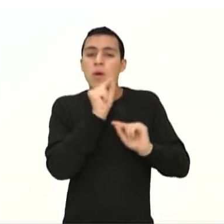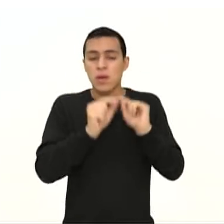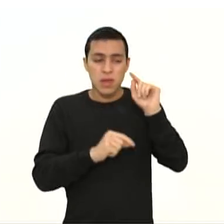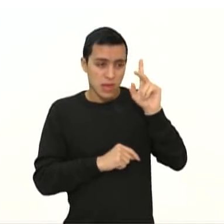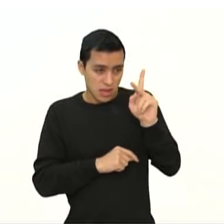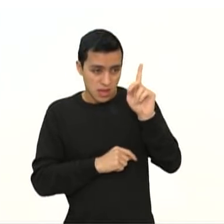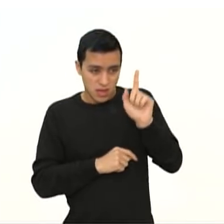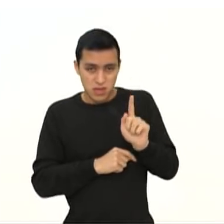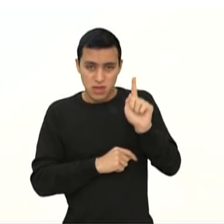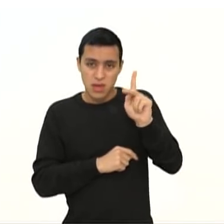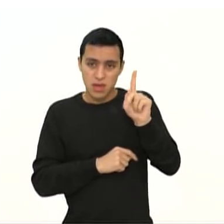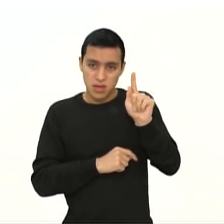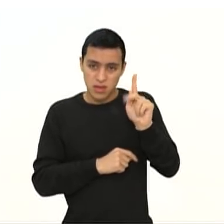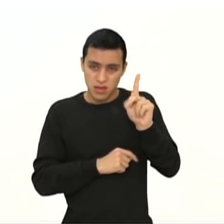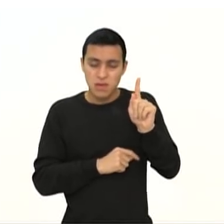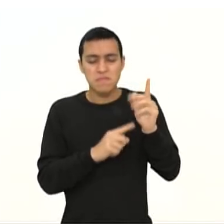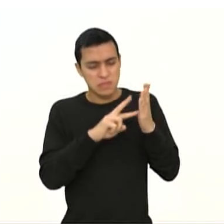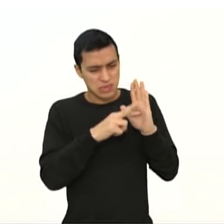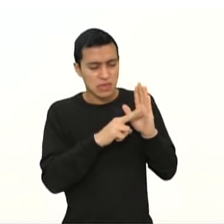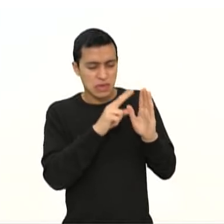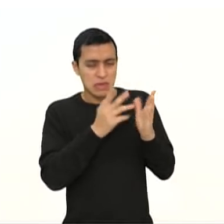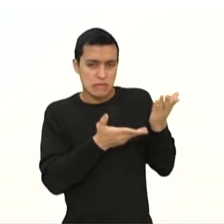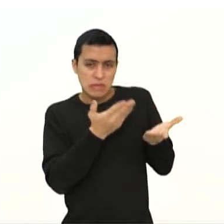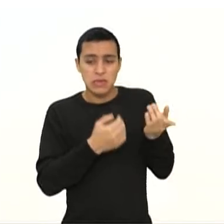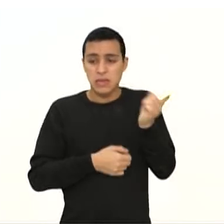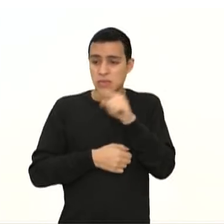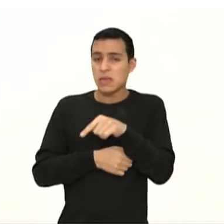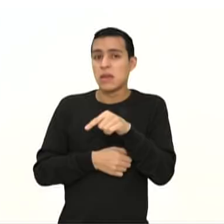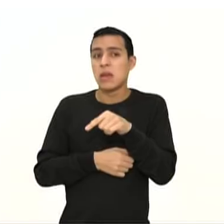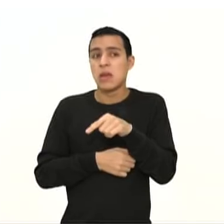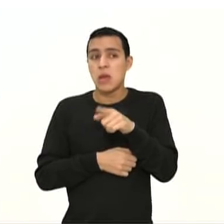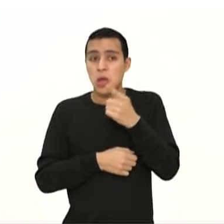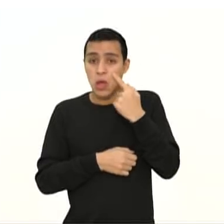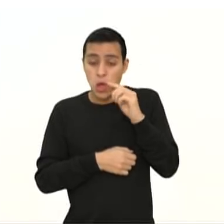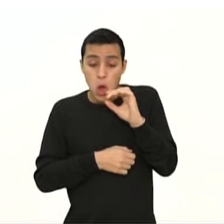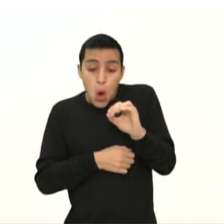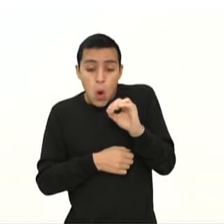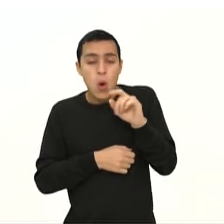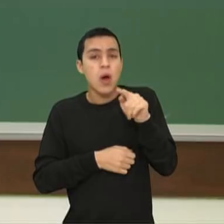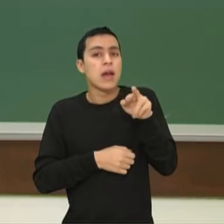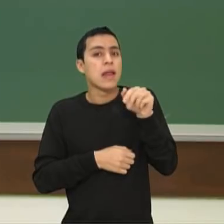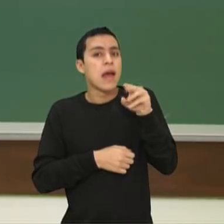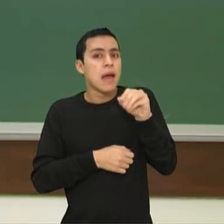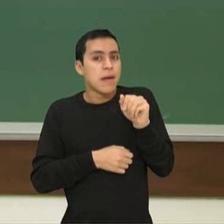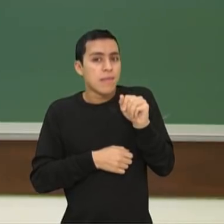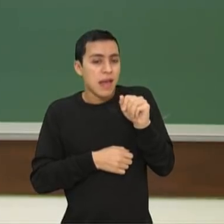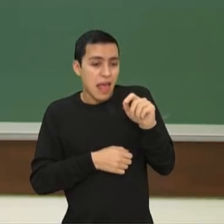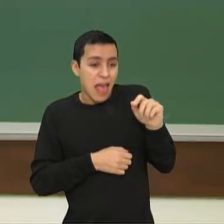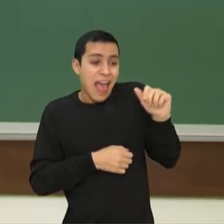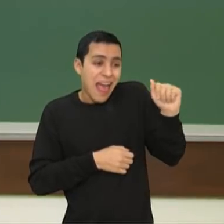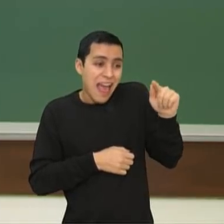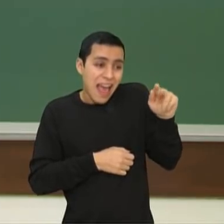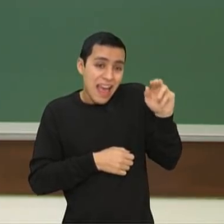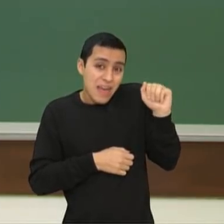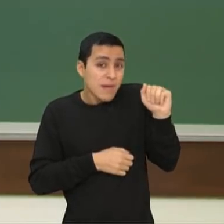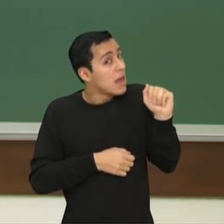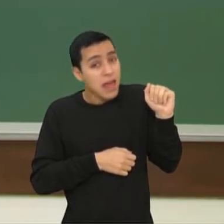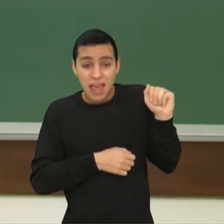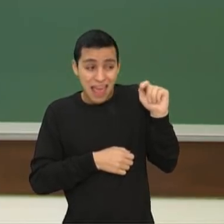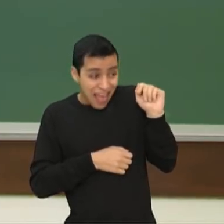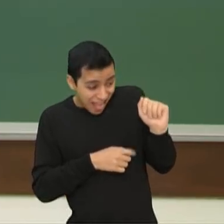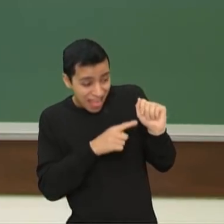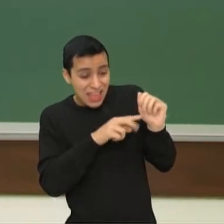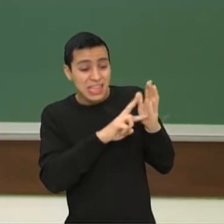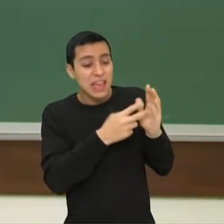e um G. O grama, gente, é o grama, não confunda com a grama. A grama